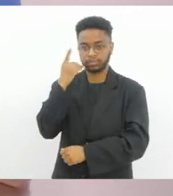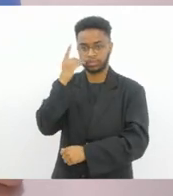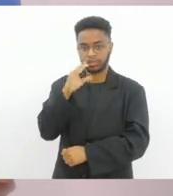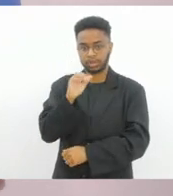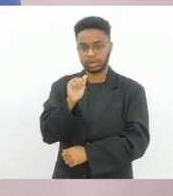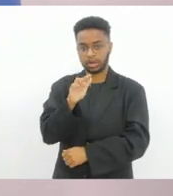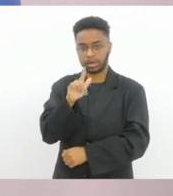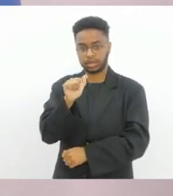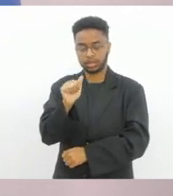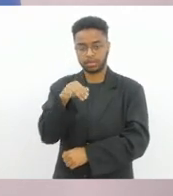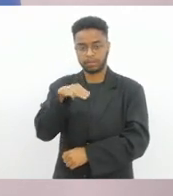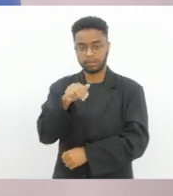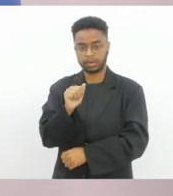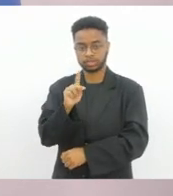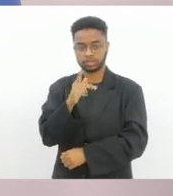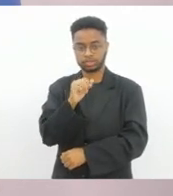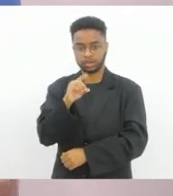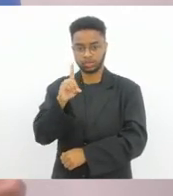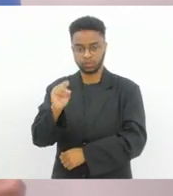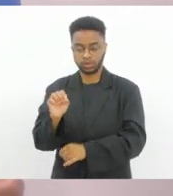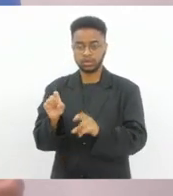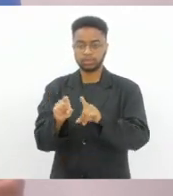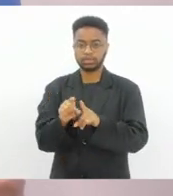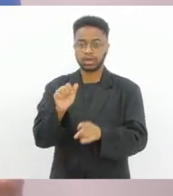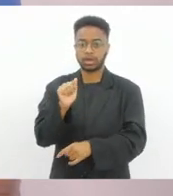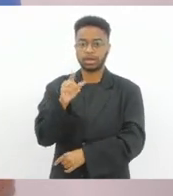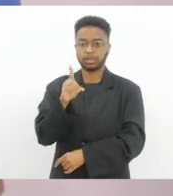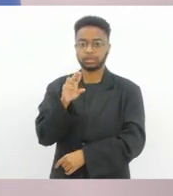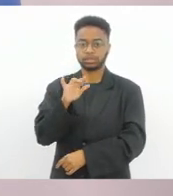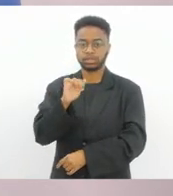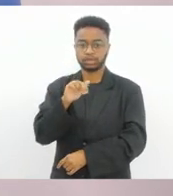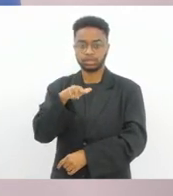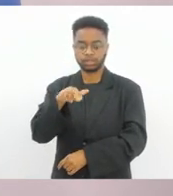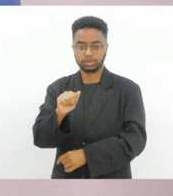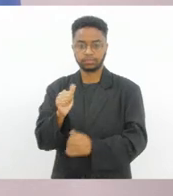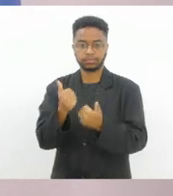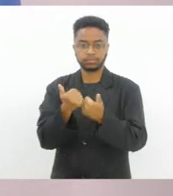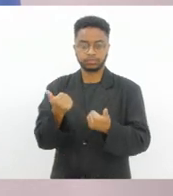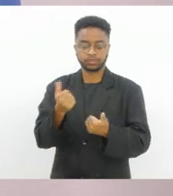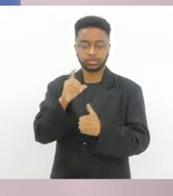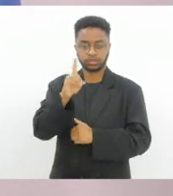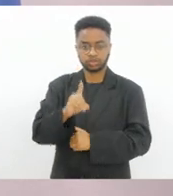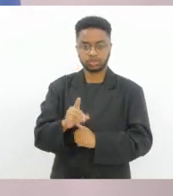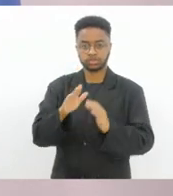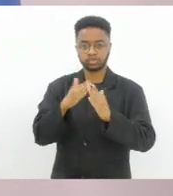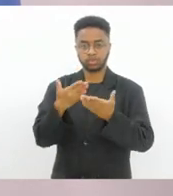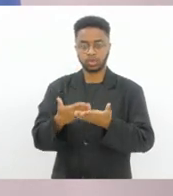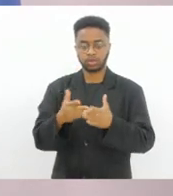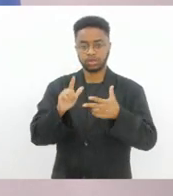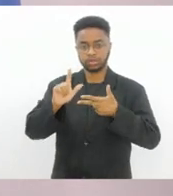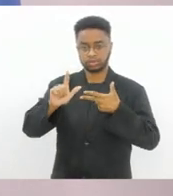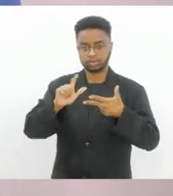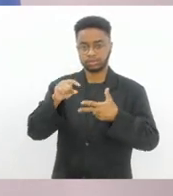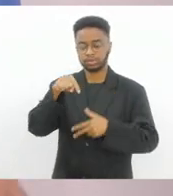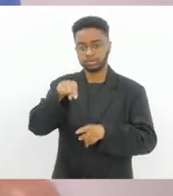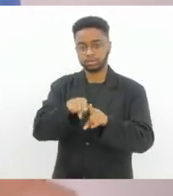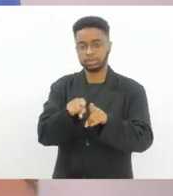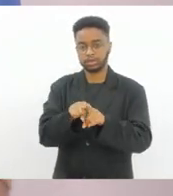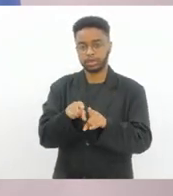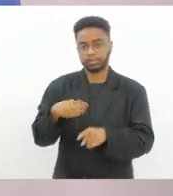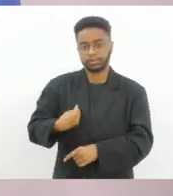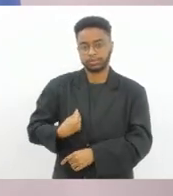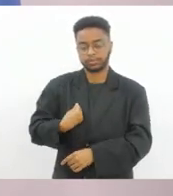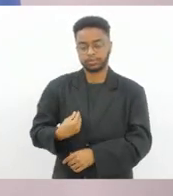Carla Machado, e também da Adriana Mota, subdiretora da Escola do Legislativo, que aqui também